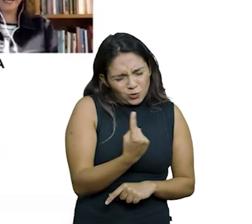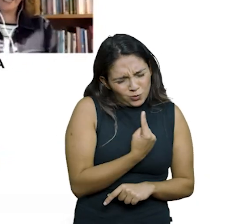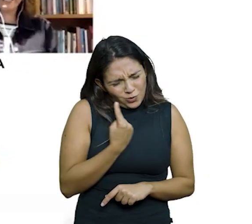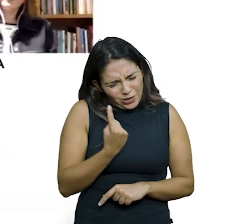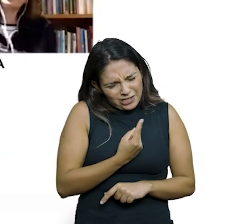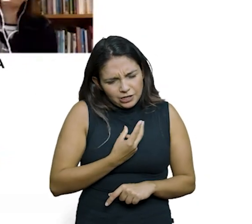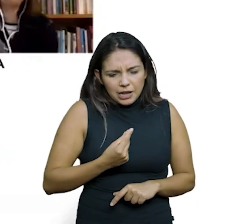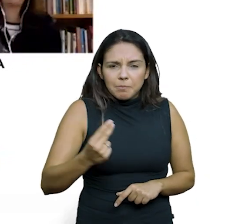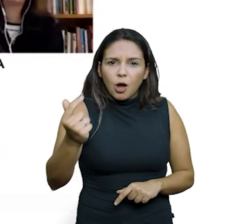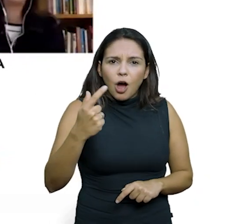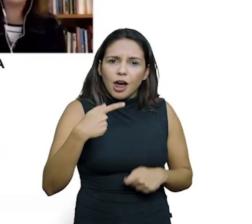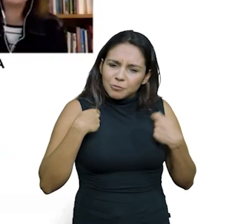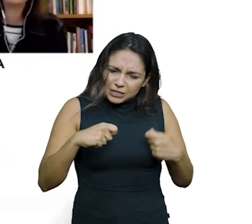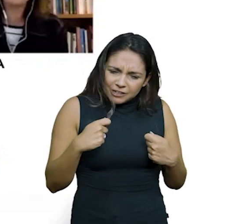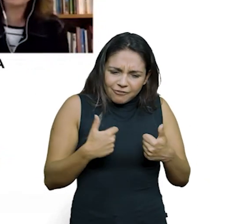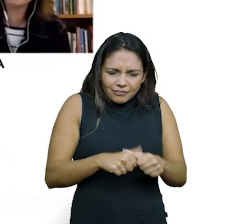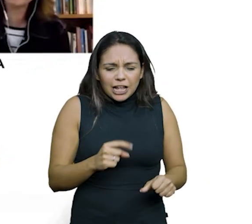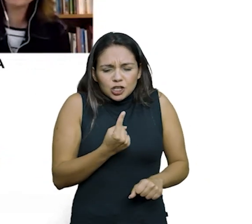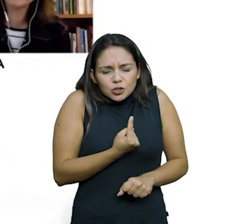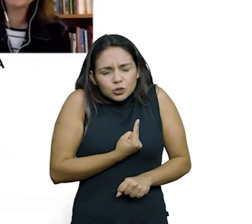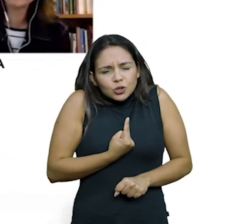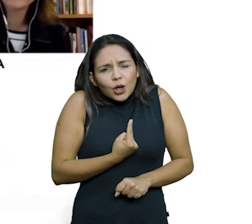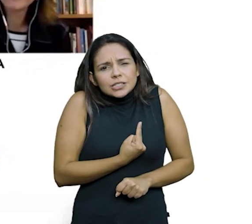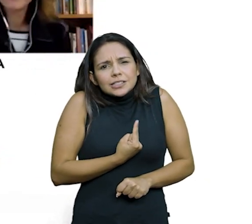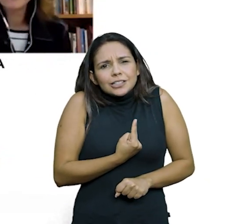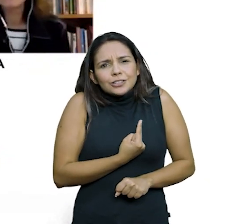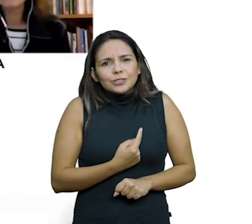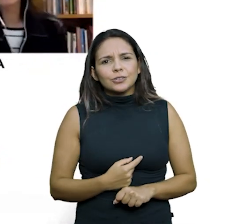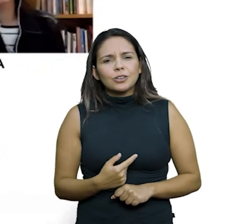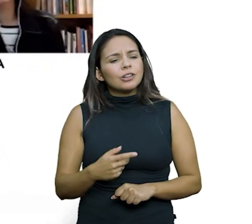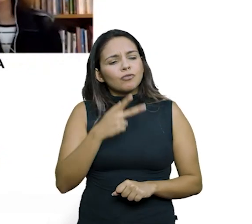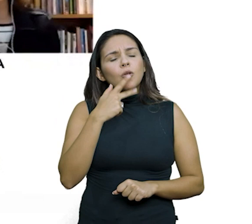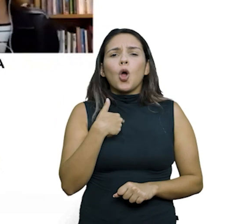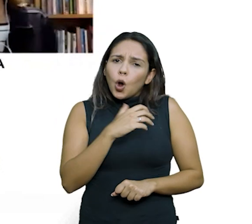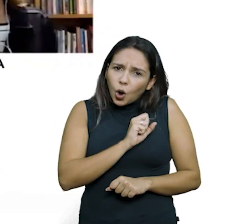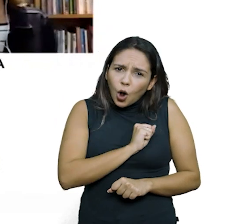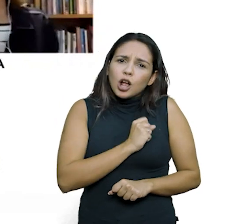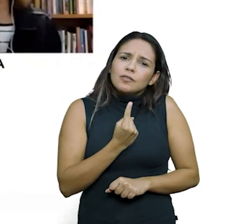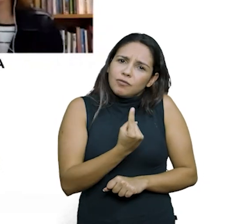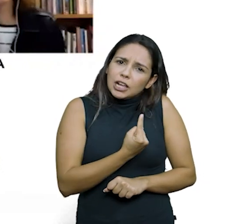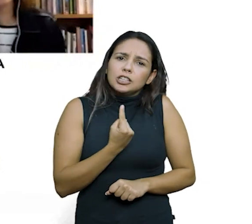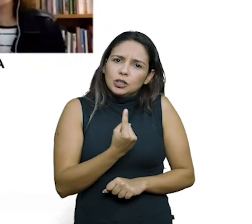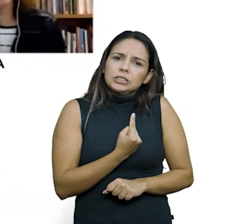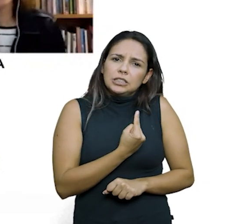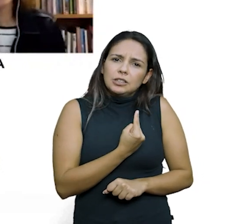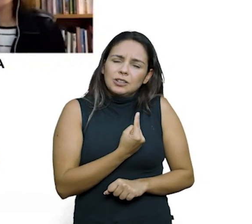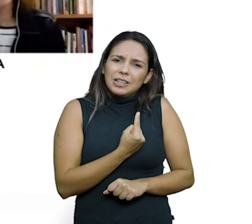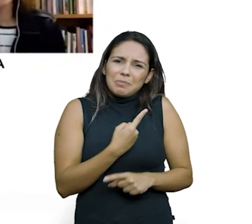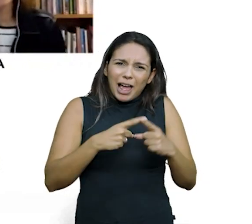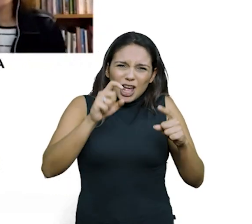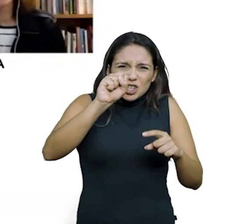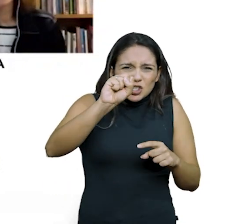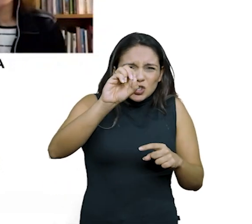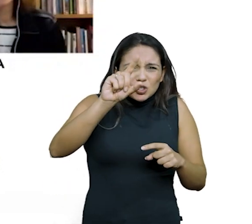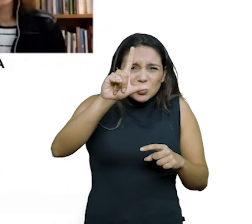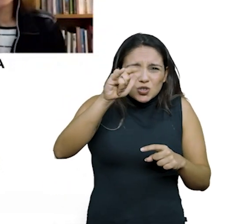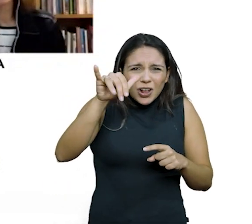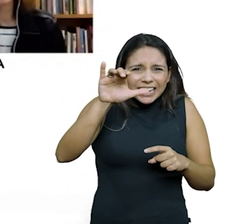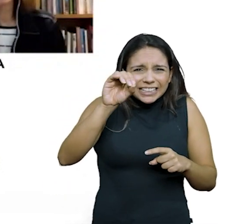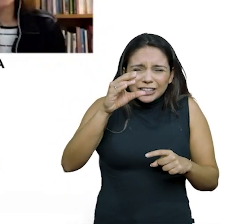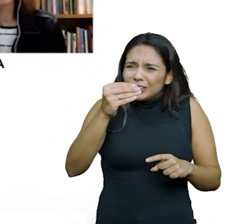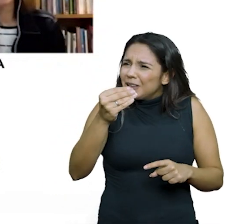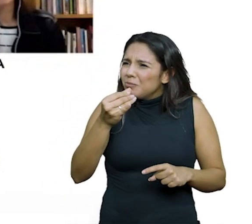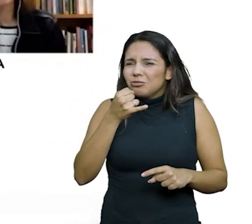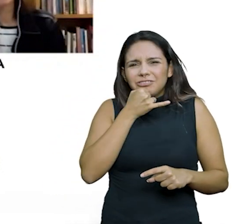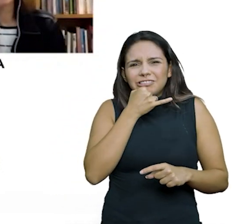Olha que maravilha, Afonso. É tudo que eu quero ficar, eu gosto de ficar sozinho, não tem problema em ficar sozinho nenhum. Mas solidão é rocha, né?